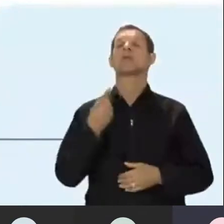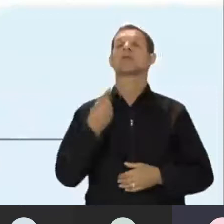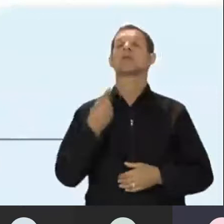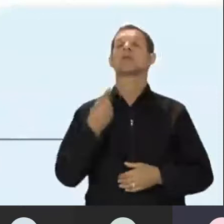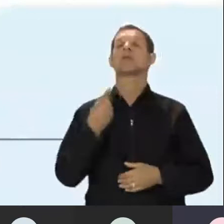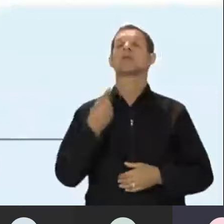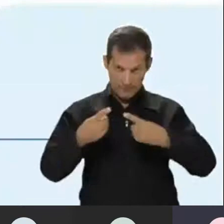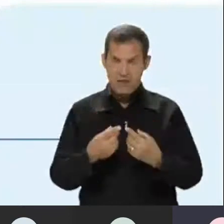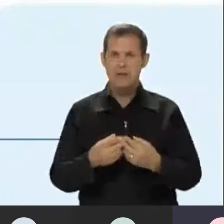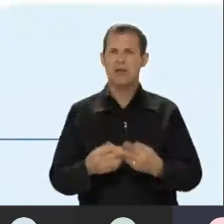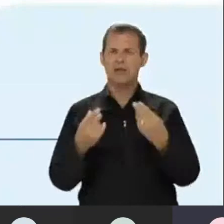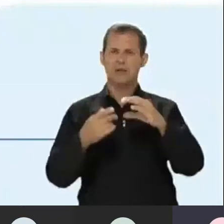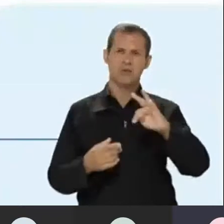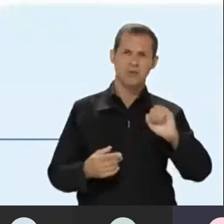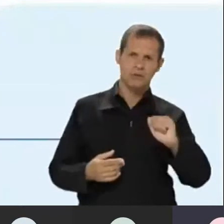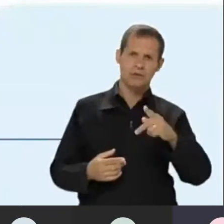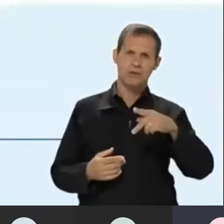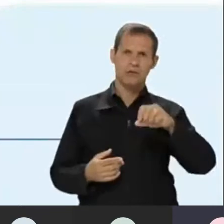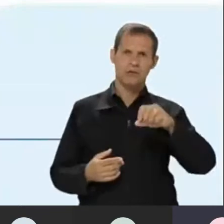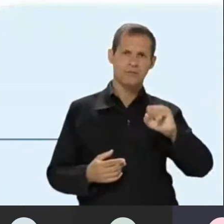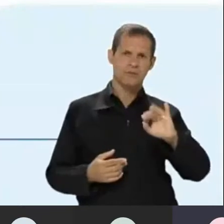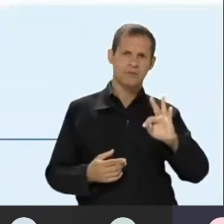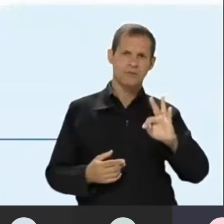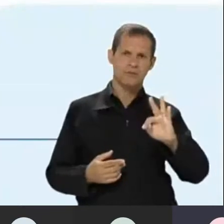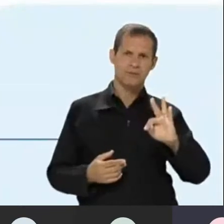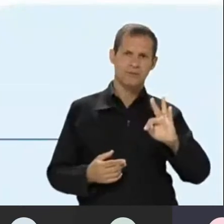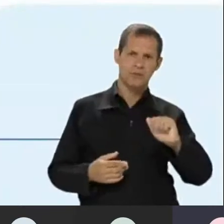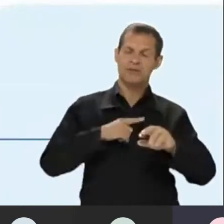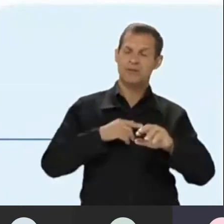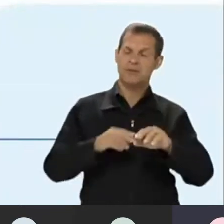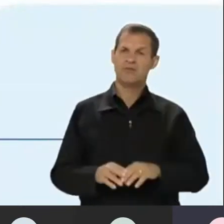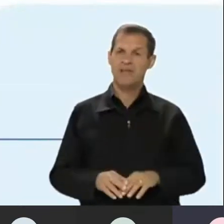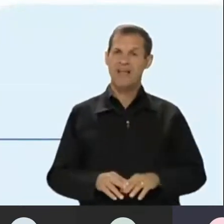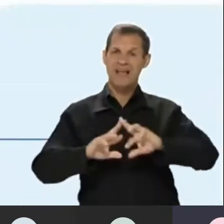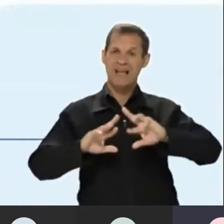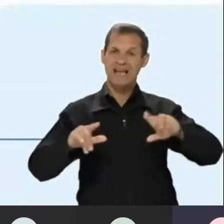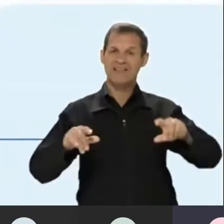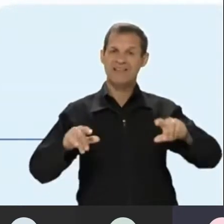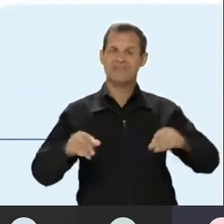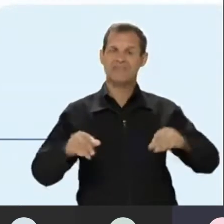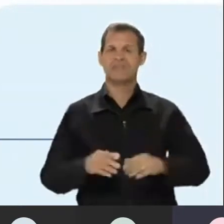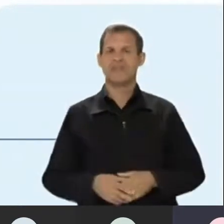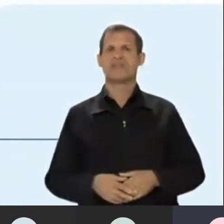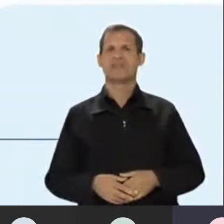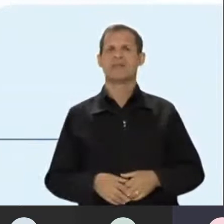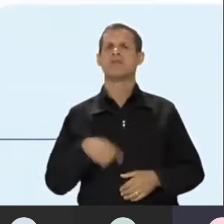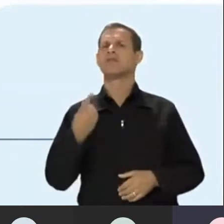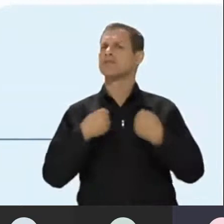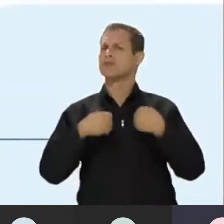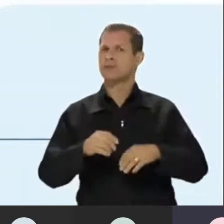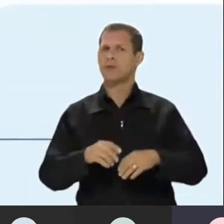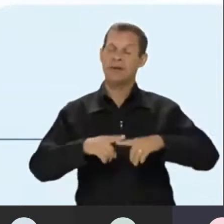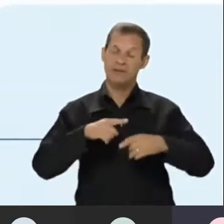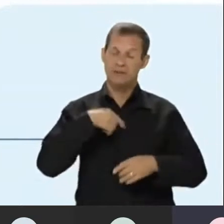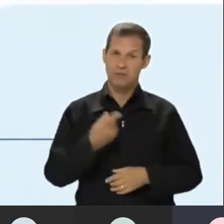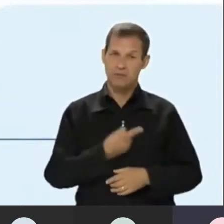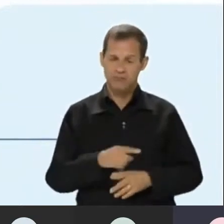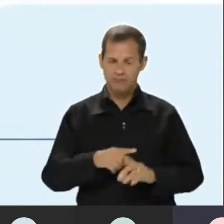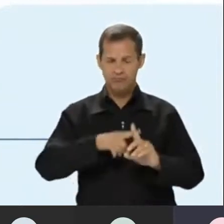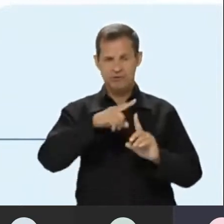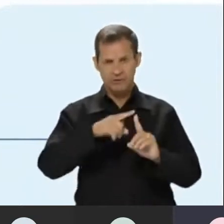observar? Que igual à carta psicométrica, nós temos as variações das variáveis que nós vamos precisar. Então,